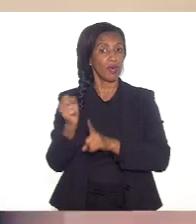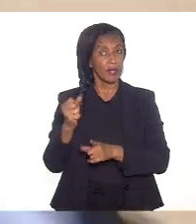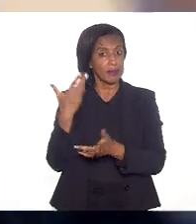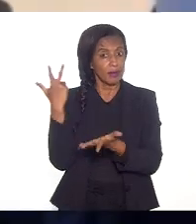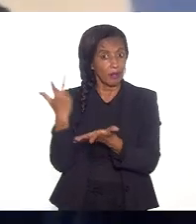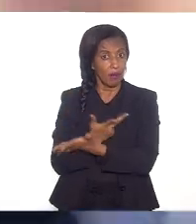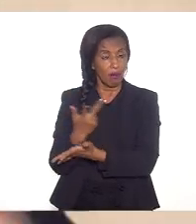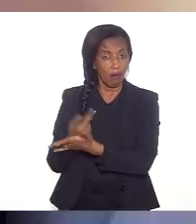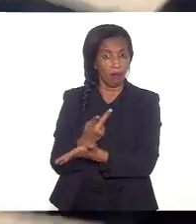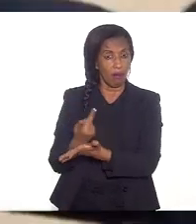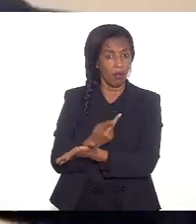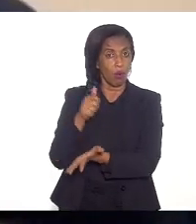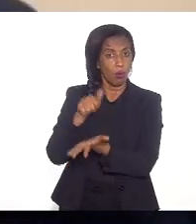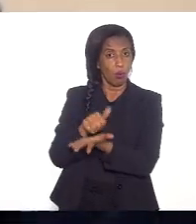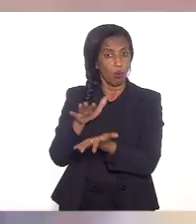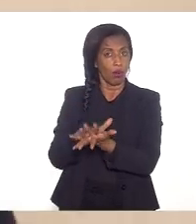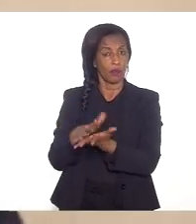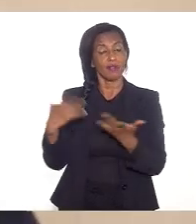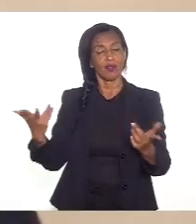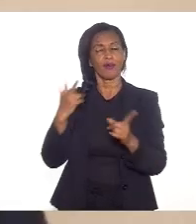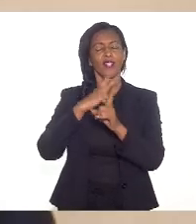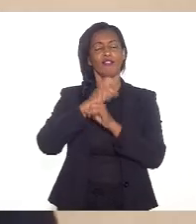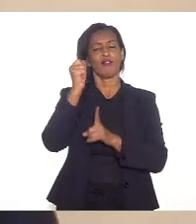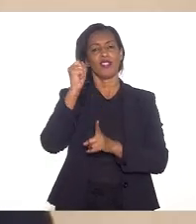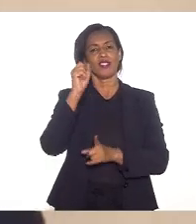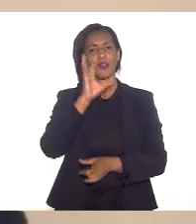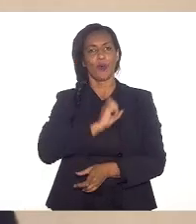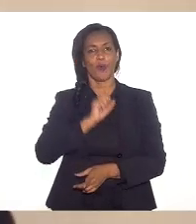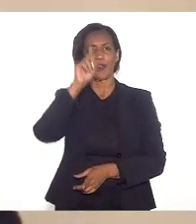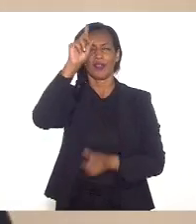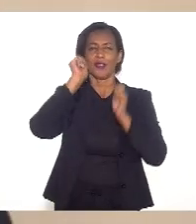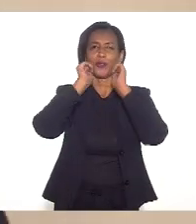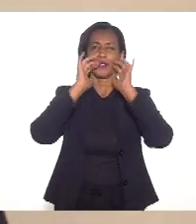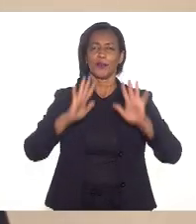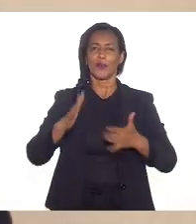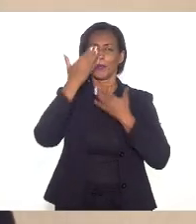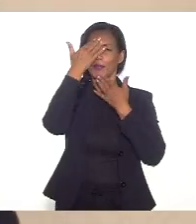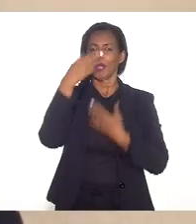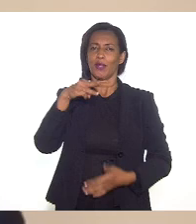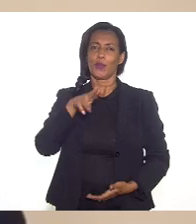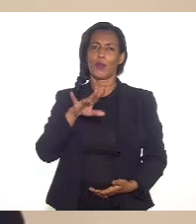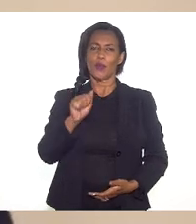Então, que vença o amor. Que Deus nos abençoe. Obrigado, Mônica.